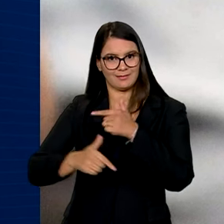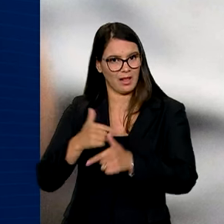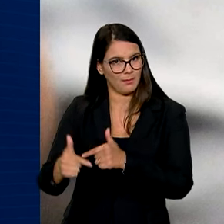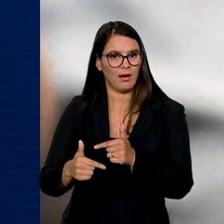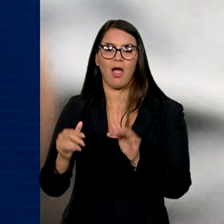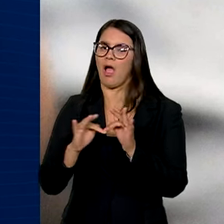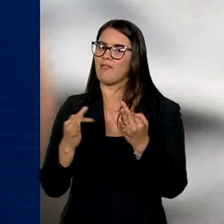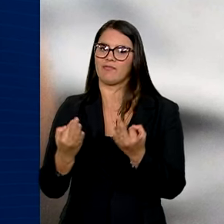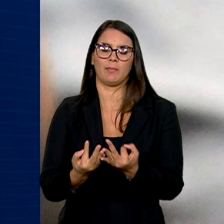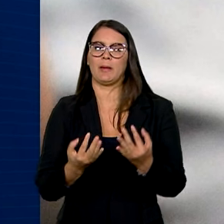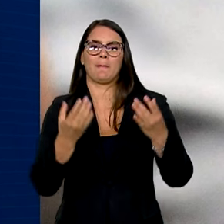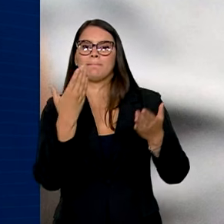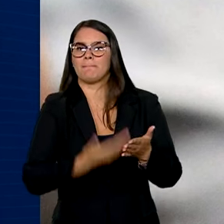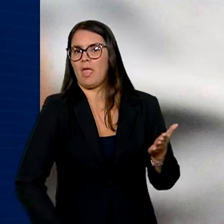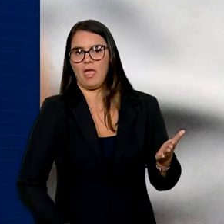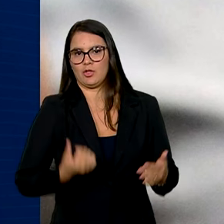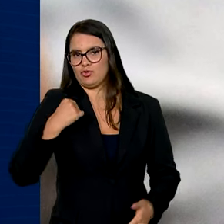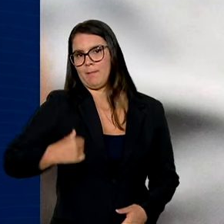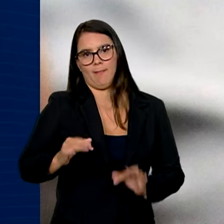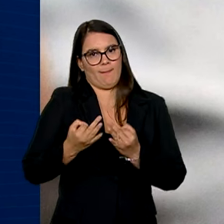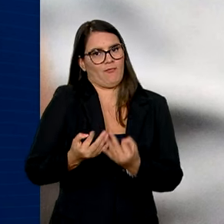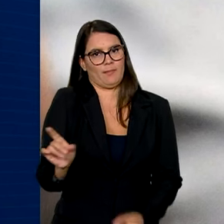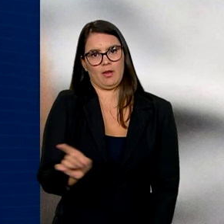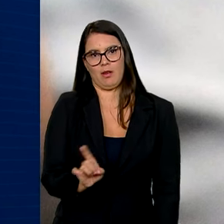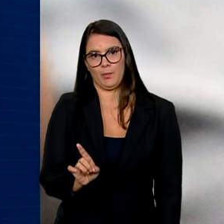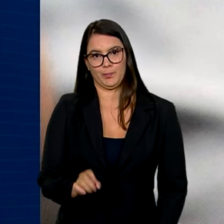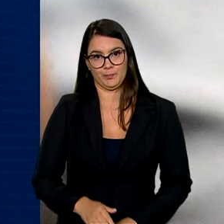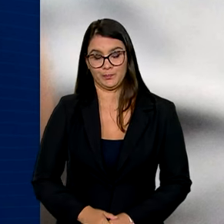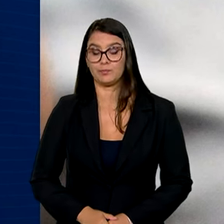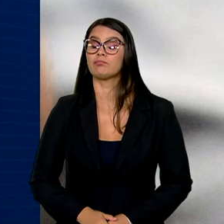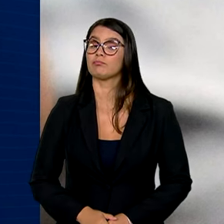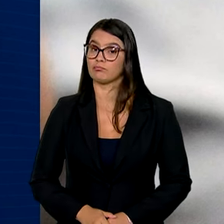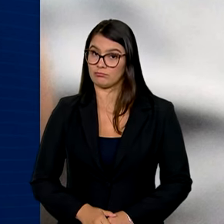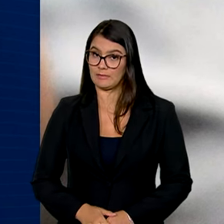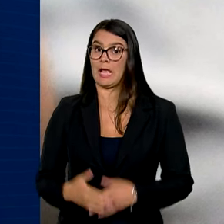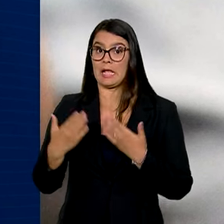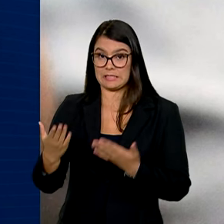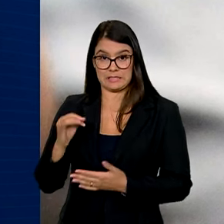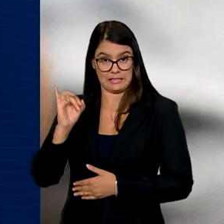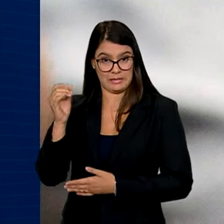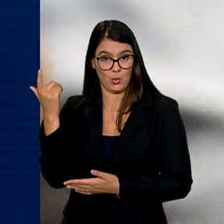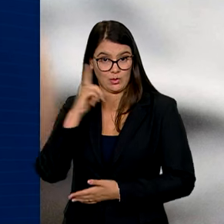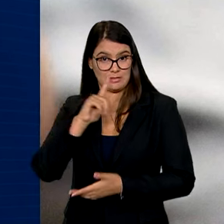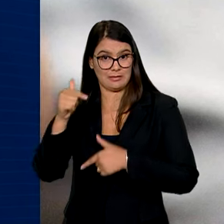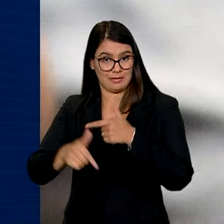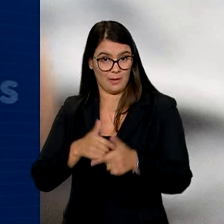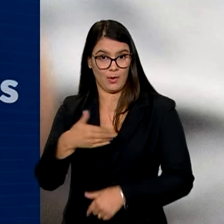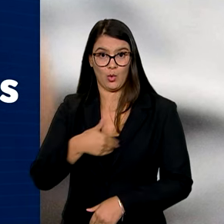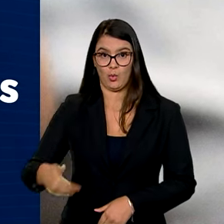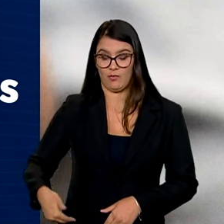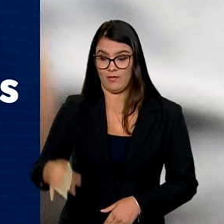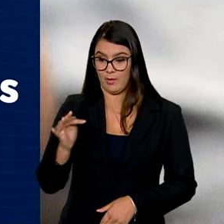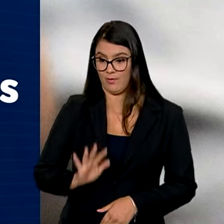família não vai perder imediatamente o benefício. Para situações como essa, o governo criou a